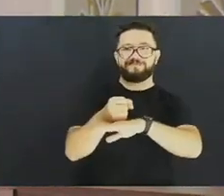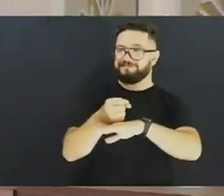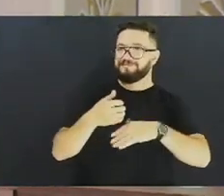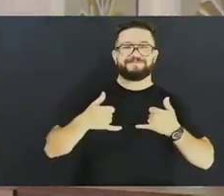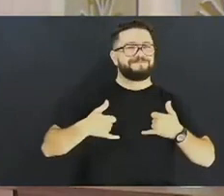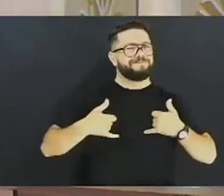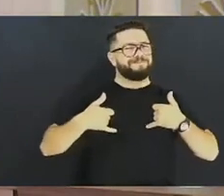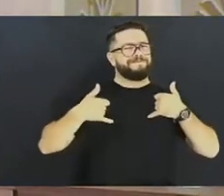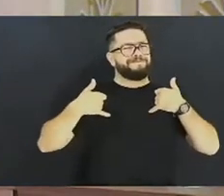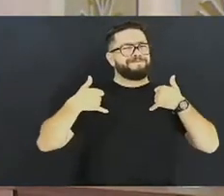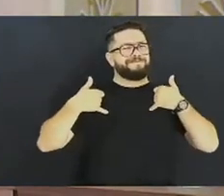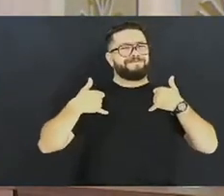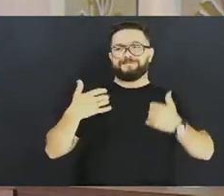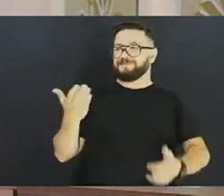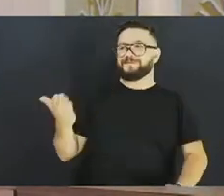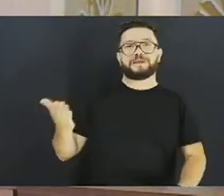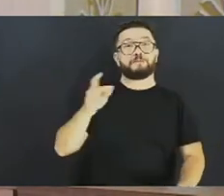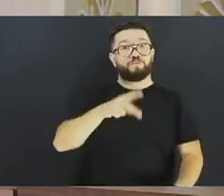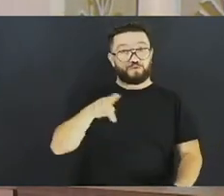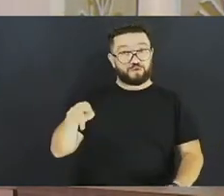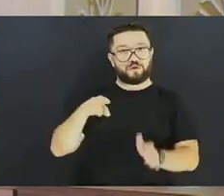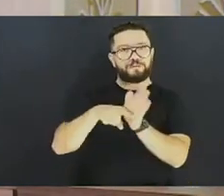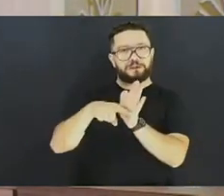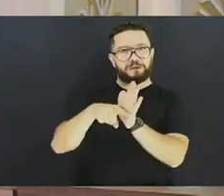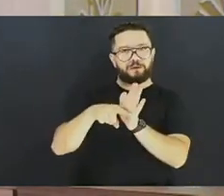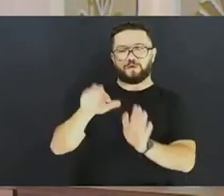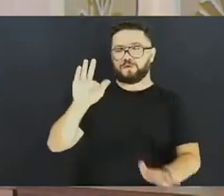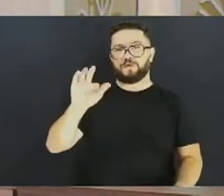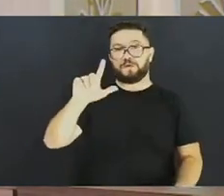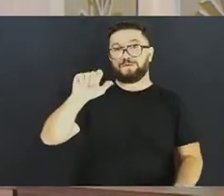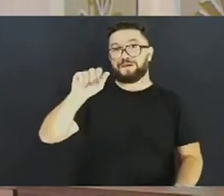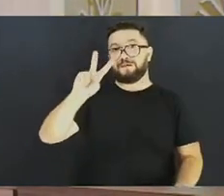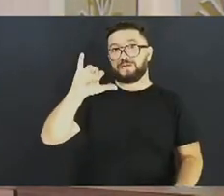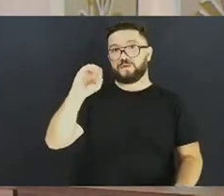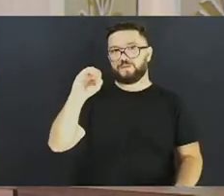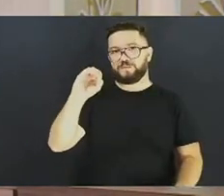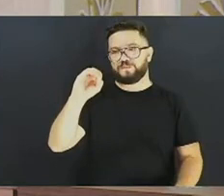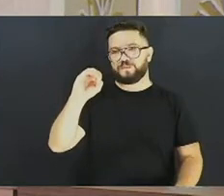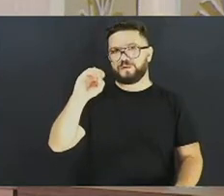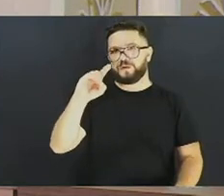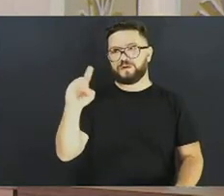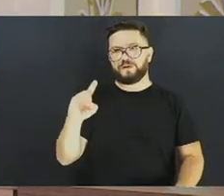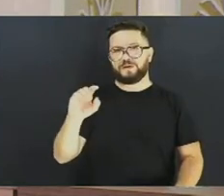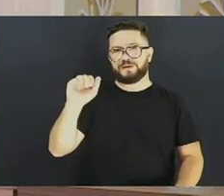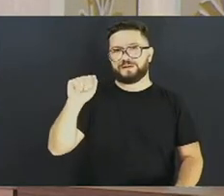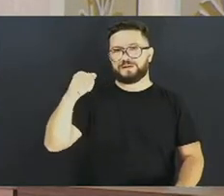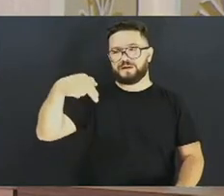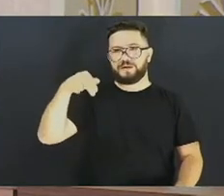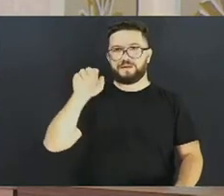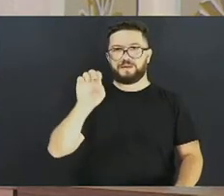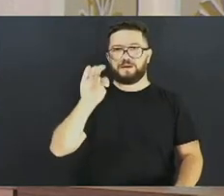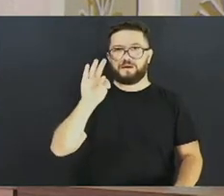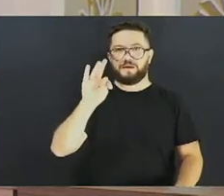e pesquisador Flávio Zanetti. O professor Flávio Zanetti é hoje